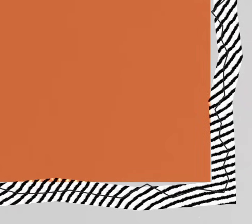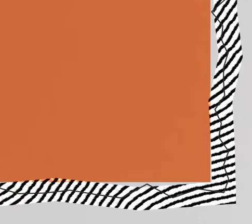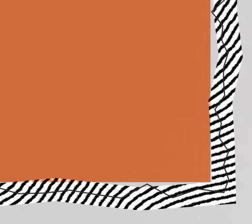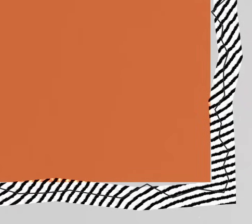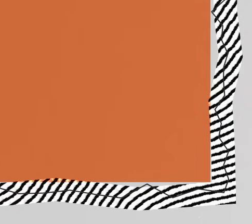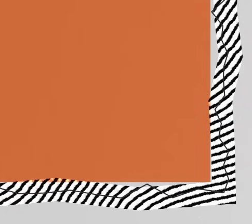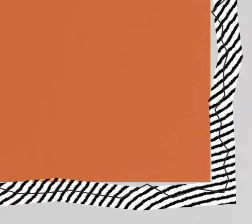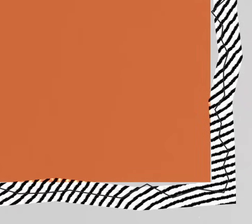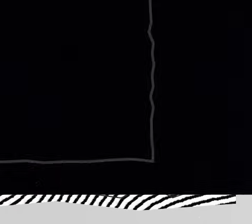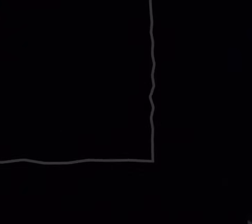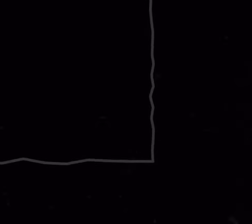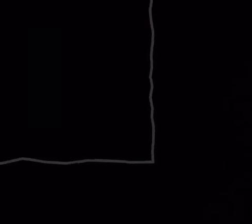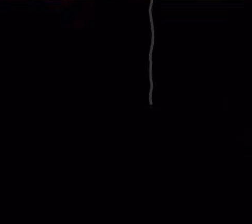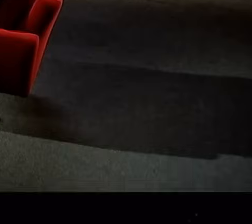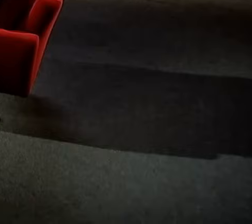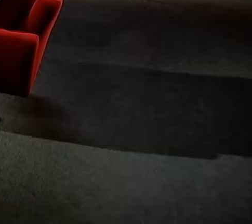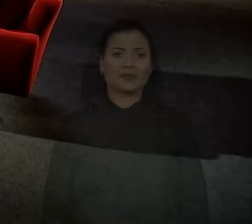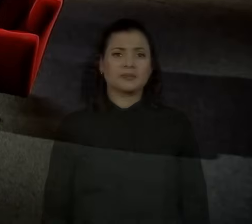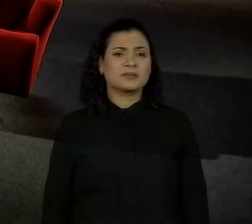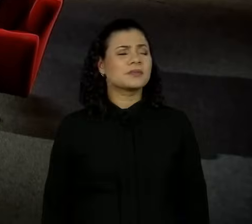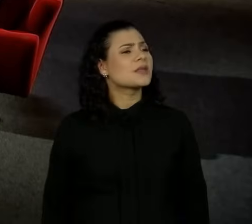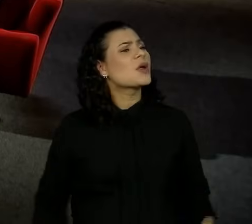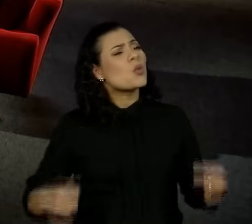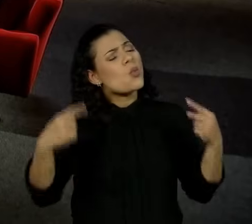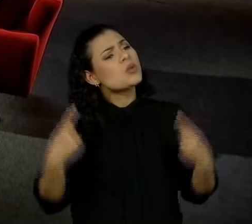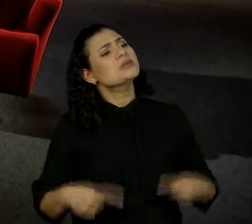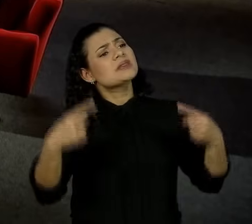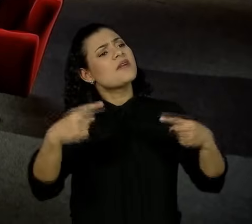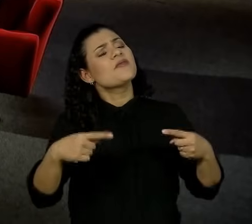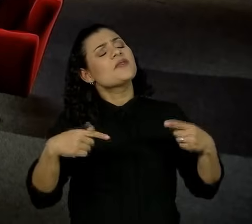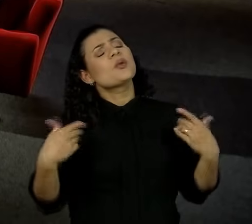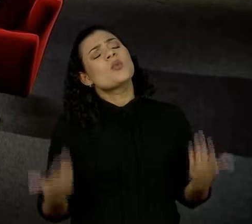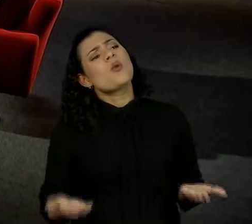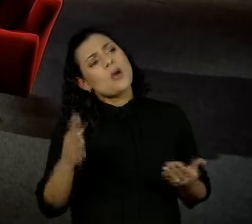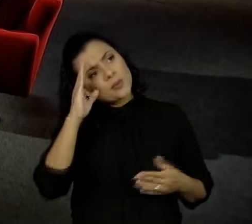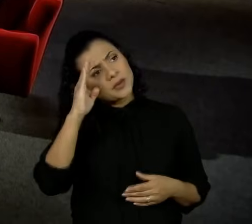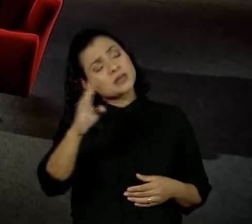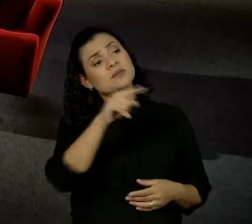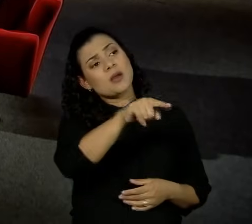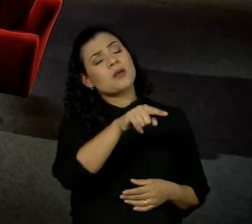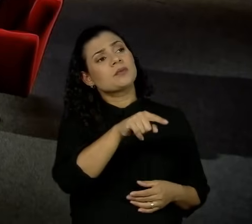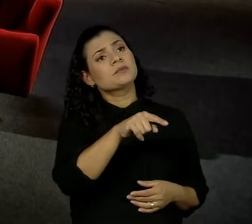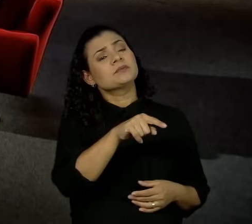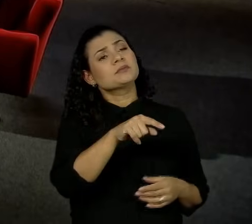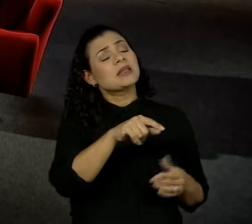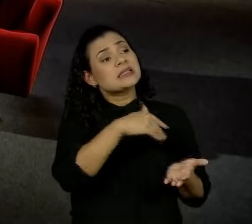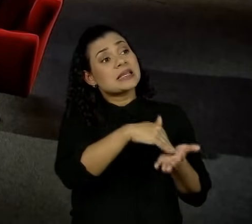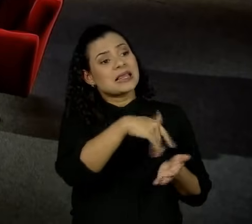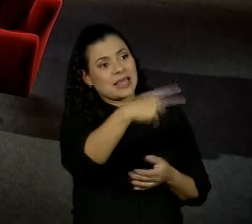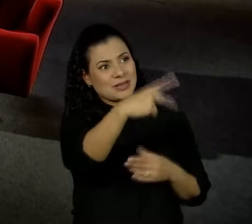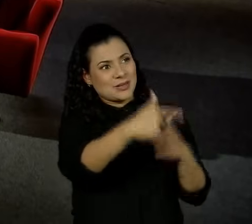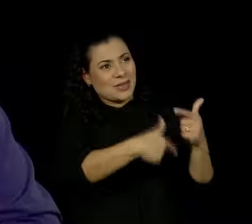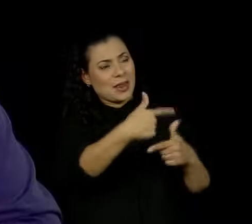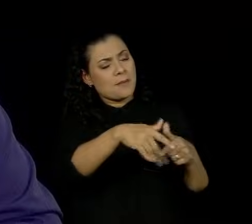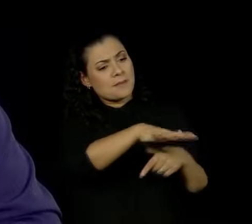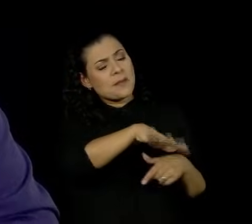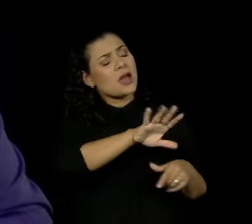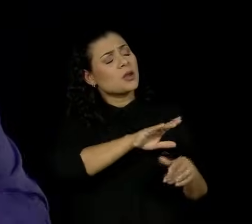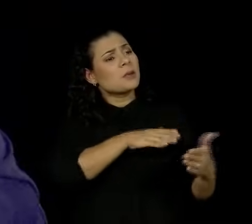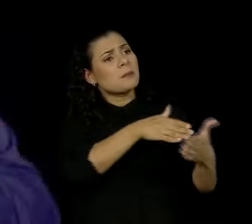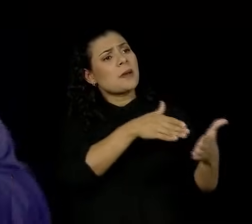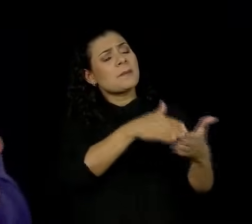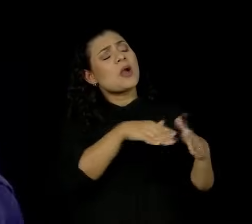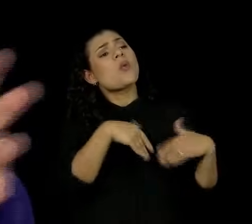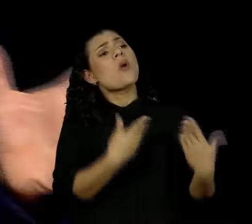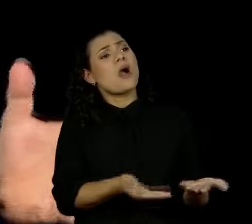comfortable outside of your comfort zone. Que desafios maiores a sua secretaria enfrenta? Porque eu quero dizer para